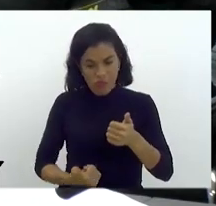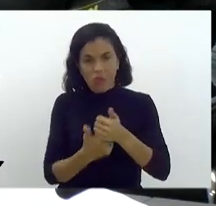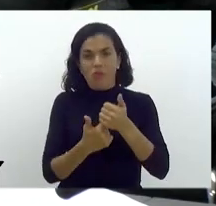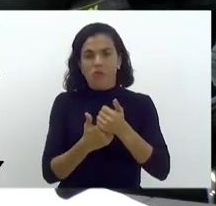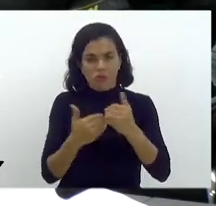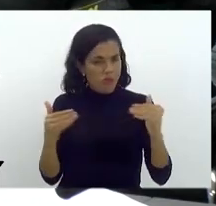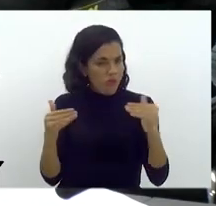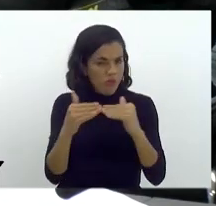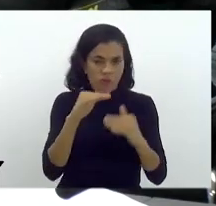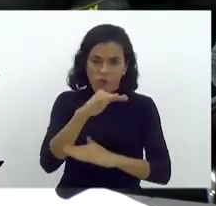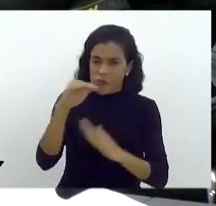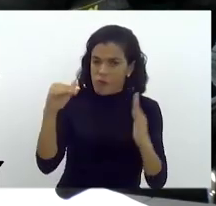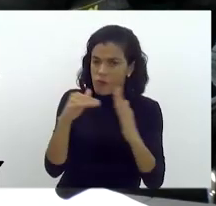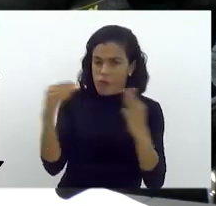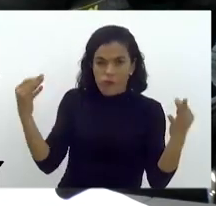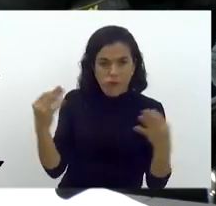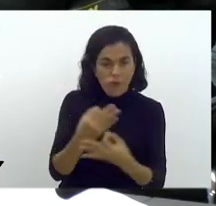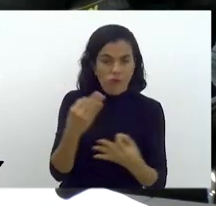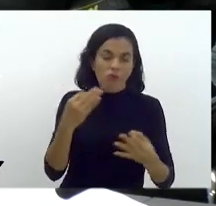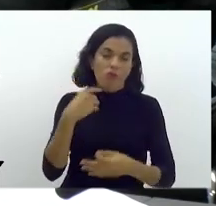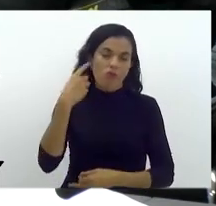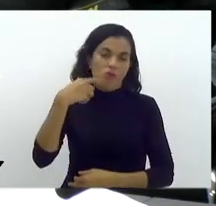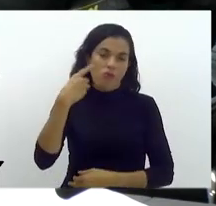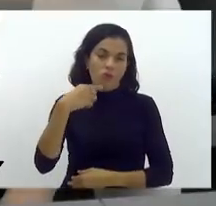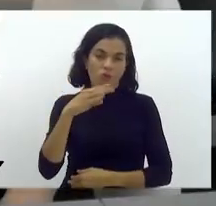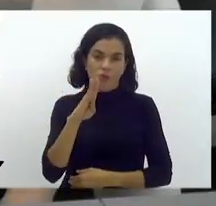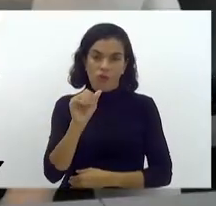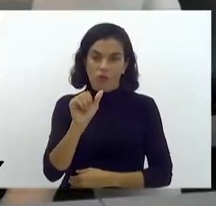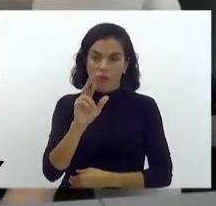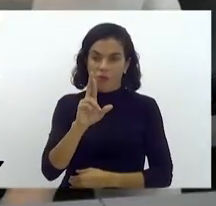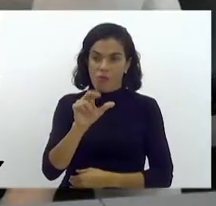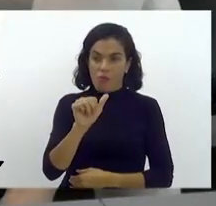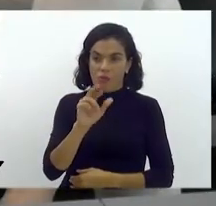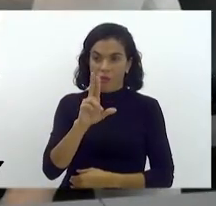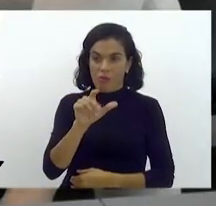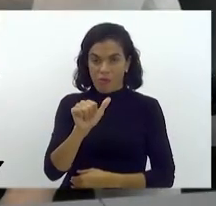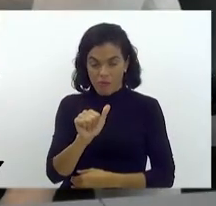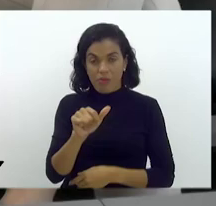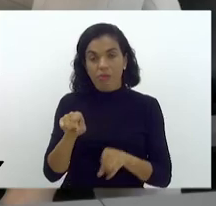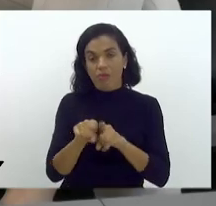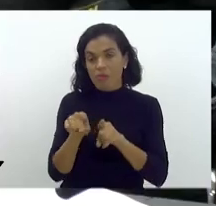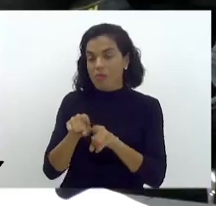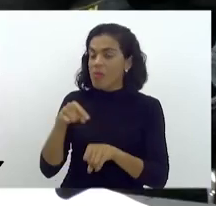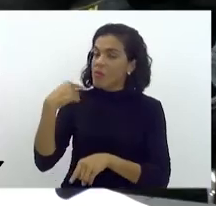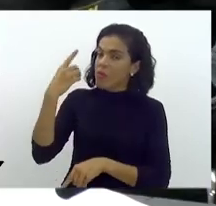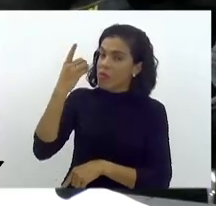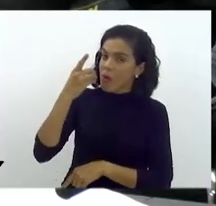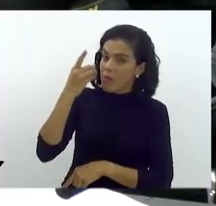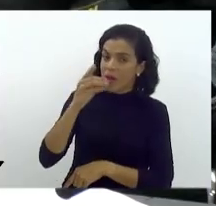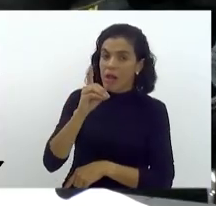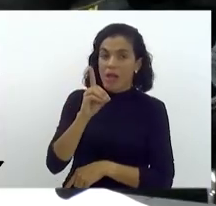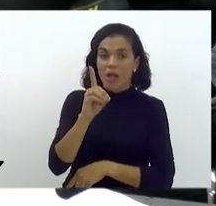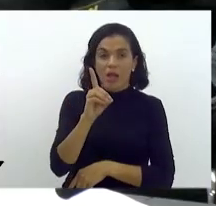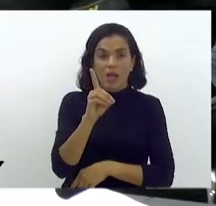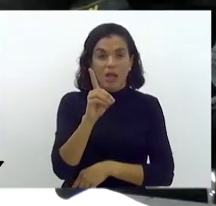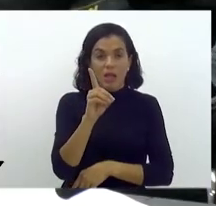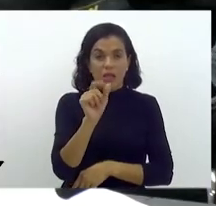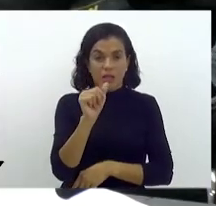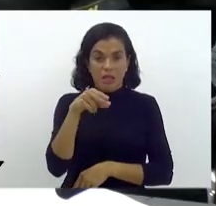concordo plenamente com a doutora Bárbara lomba com a doutora com a deputada Dani Monteiro etc